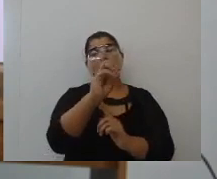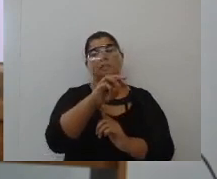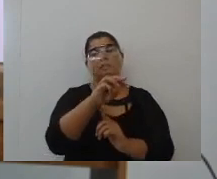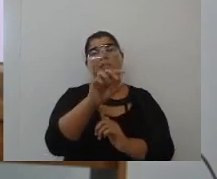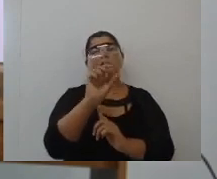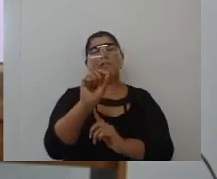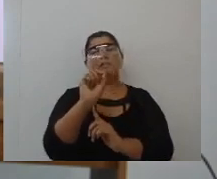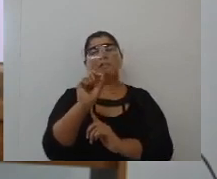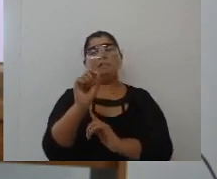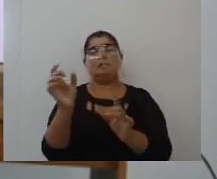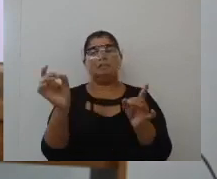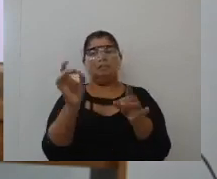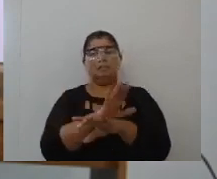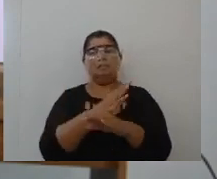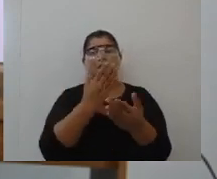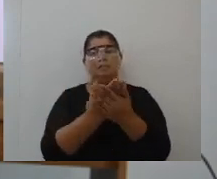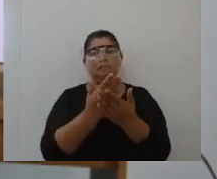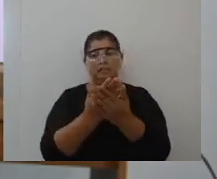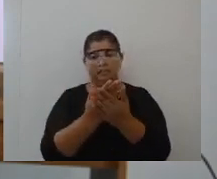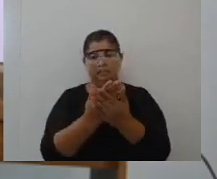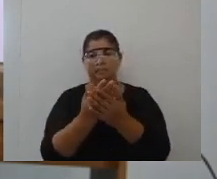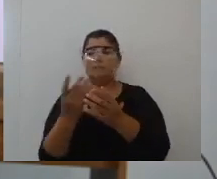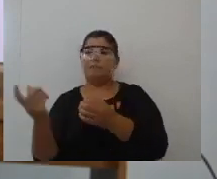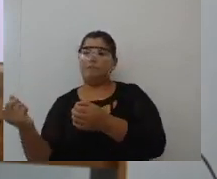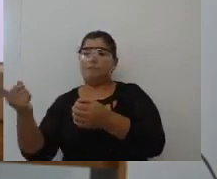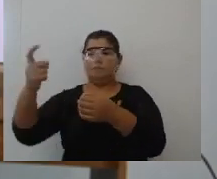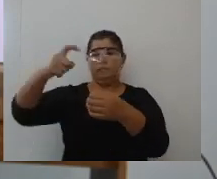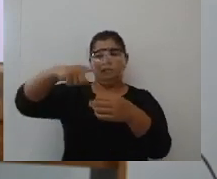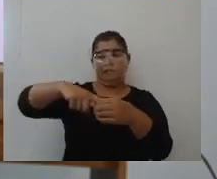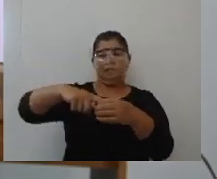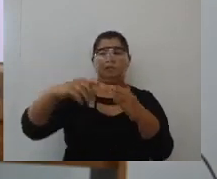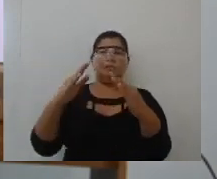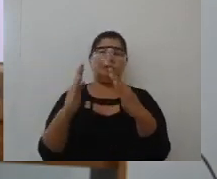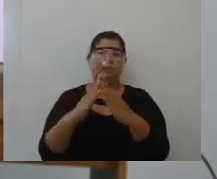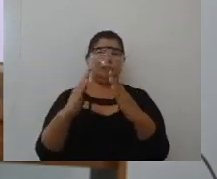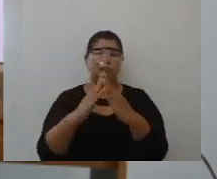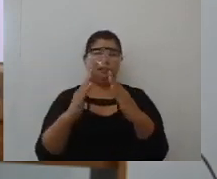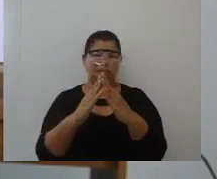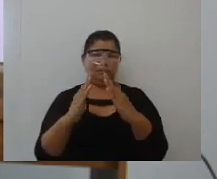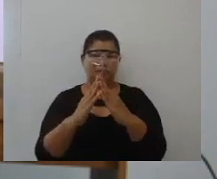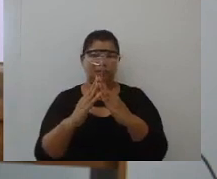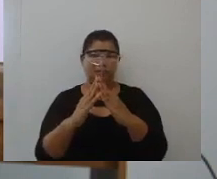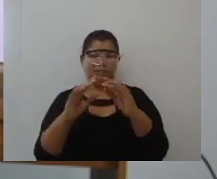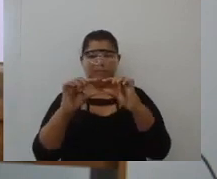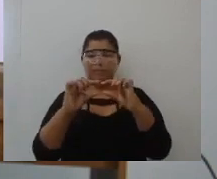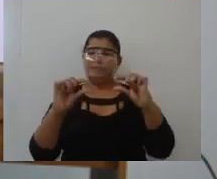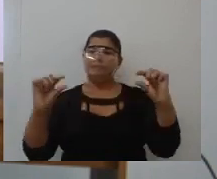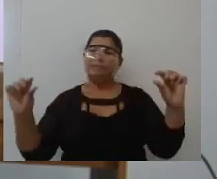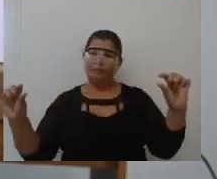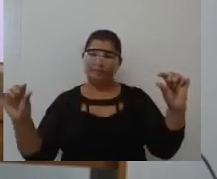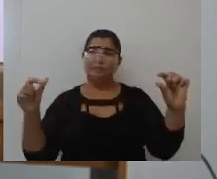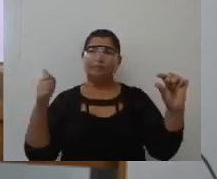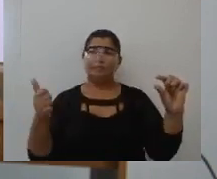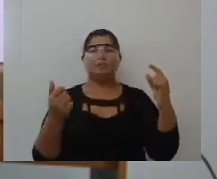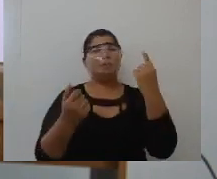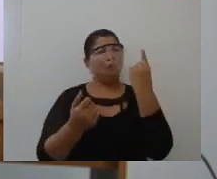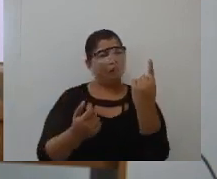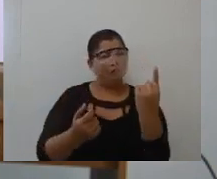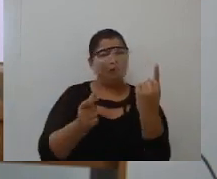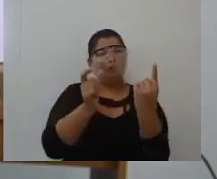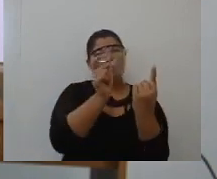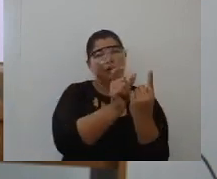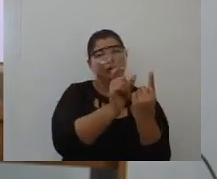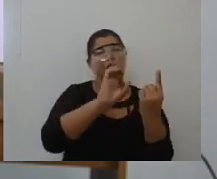minha oração, eu montei a minha oração subordinada a partir desse assim que. Tá? Então, uma conjunção ou